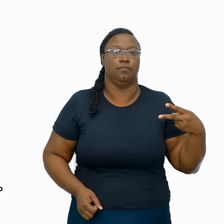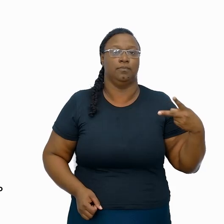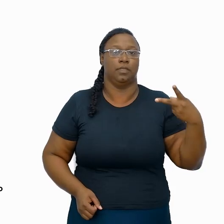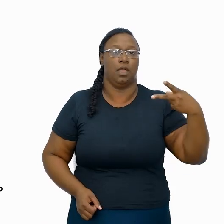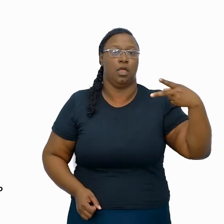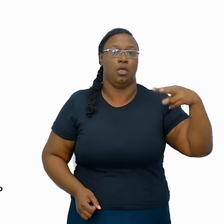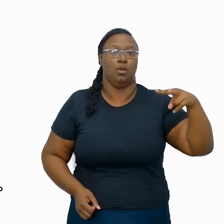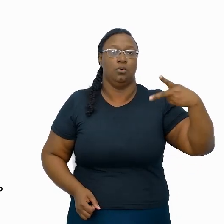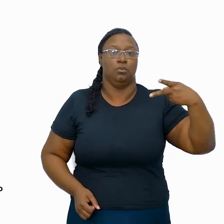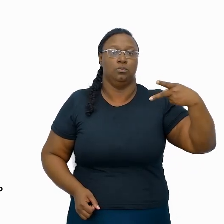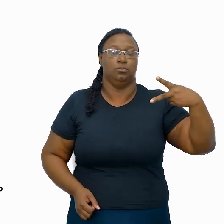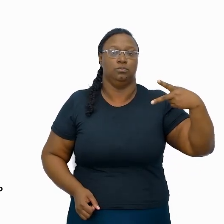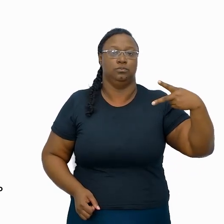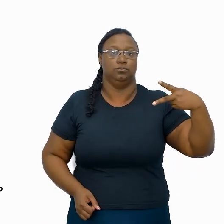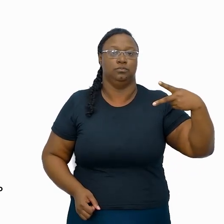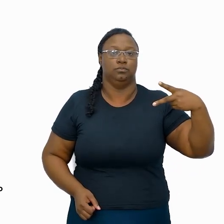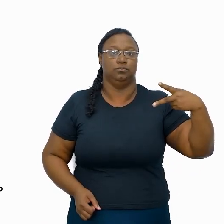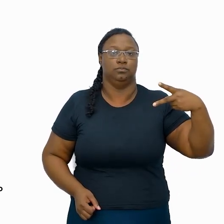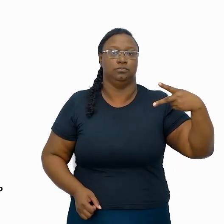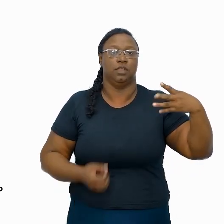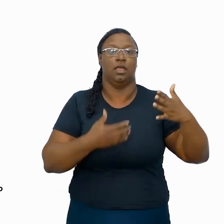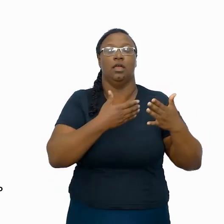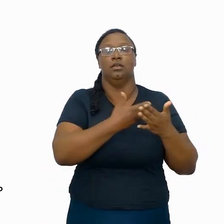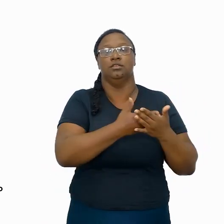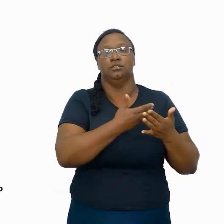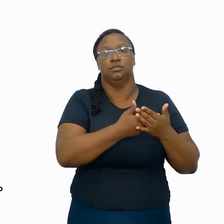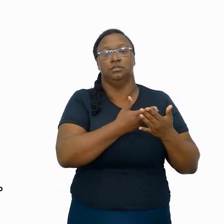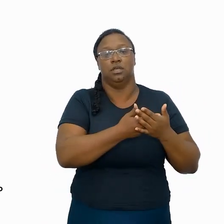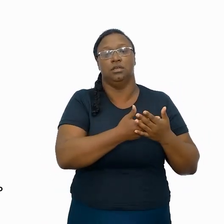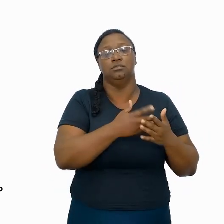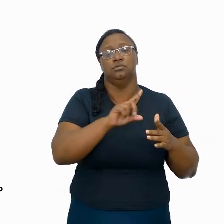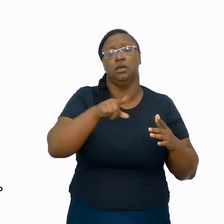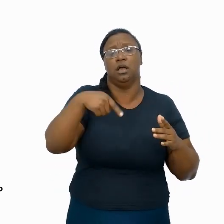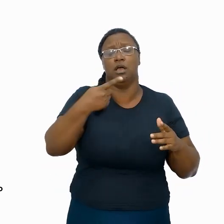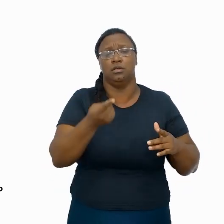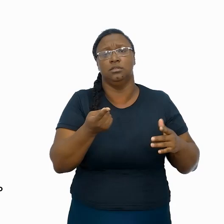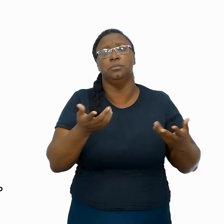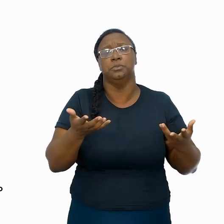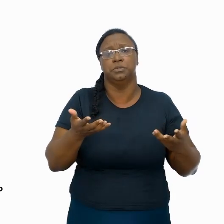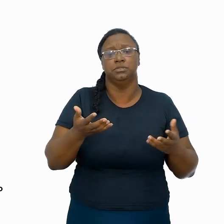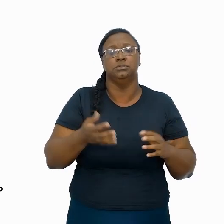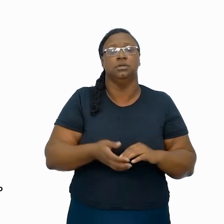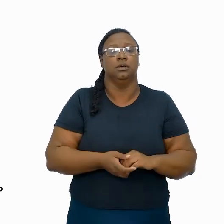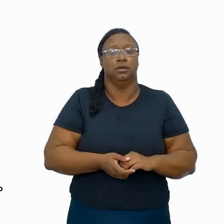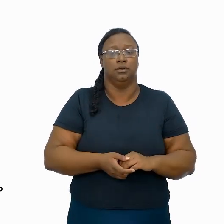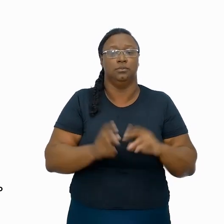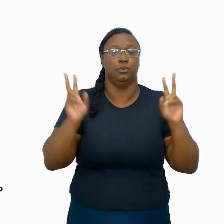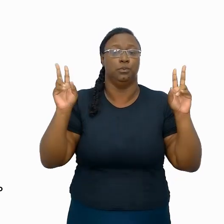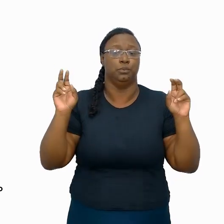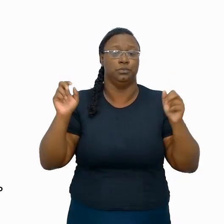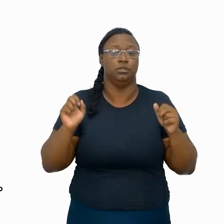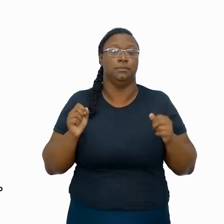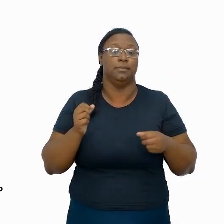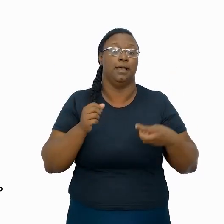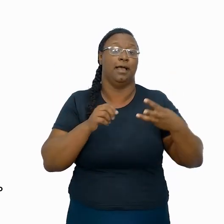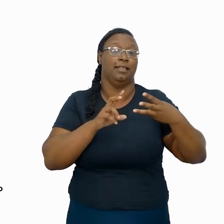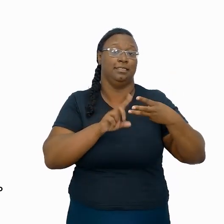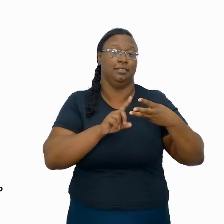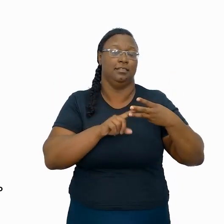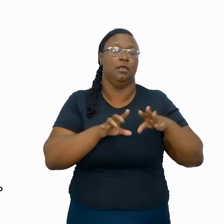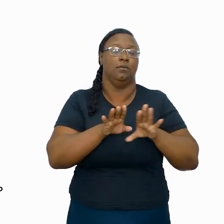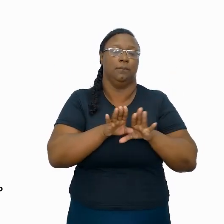duas sequências de uma sequência de atividade que leva 3 aulas e depois, né, o outro tema que levam 3 aulas